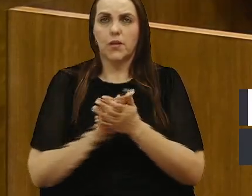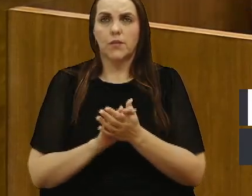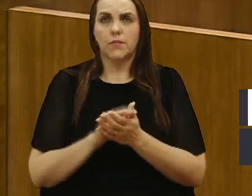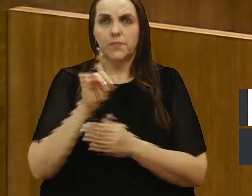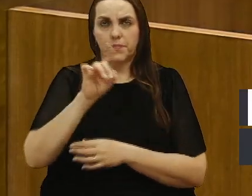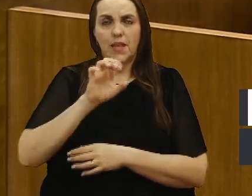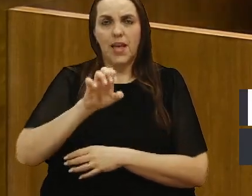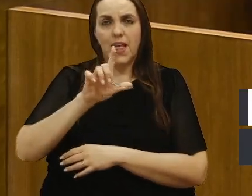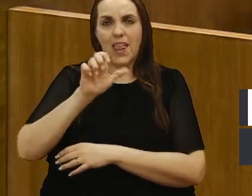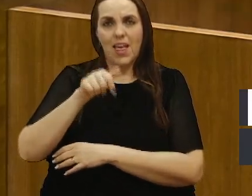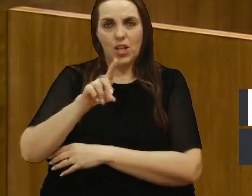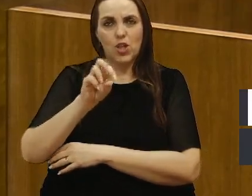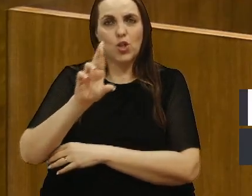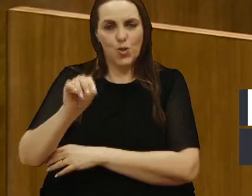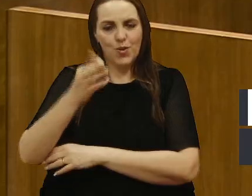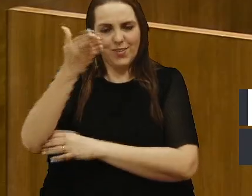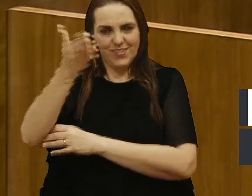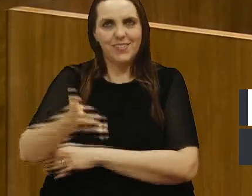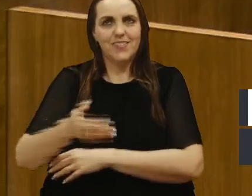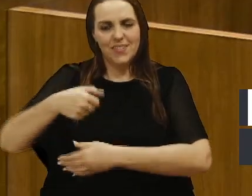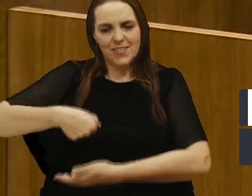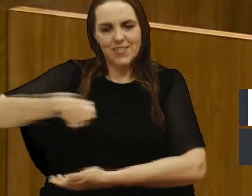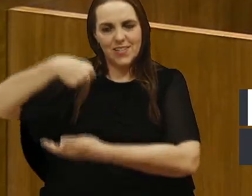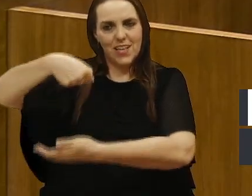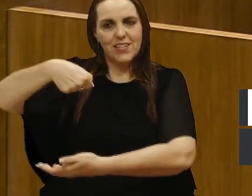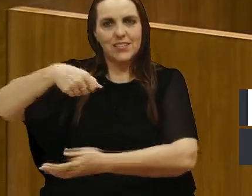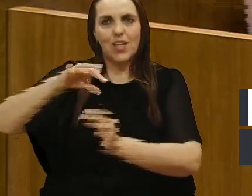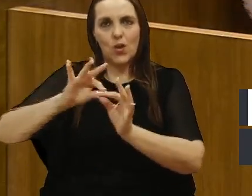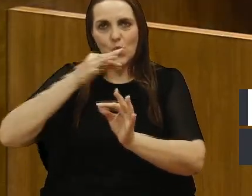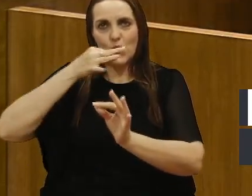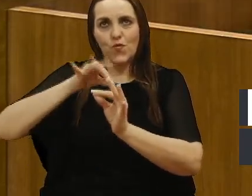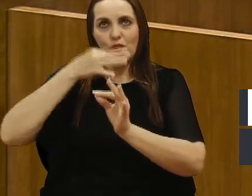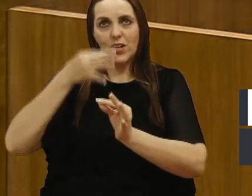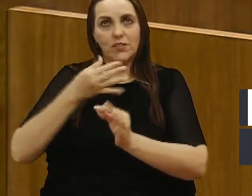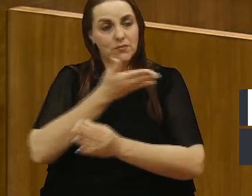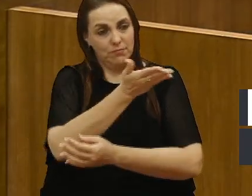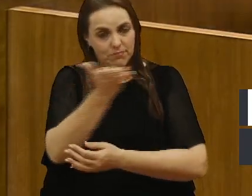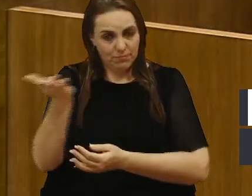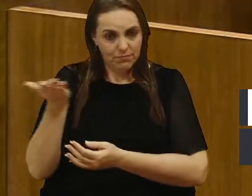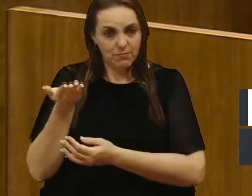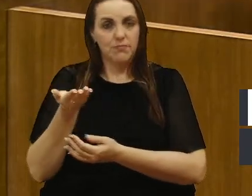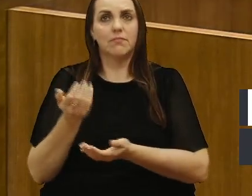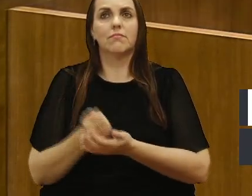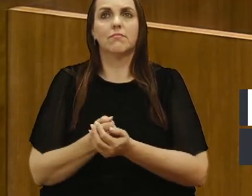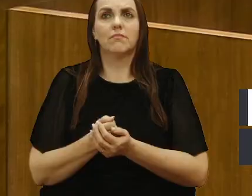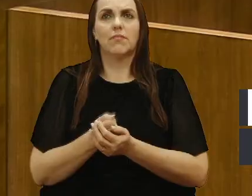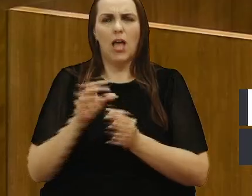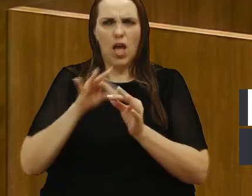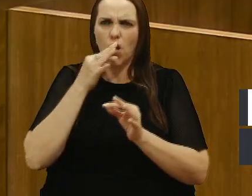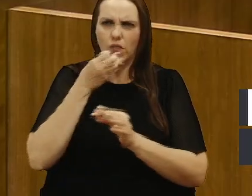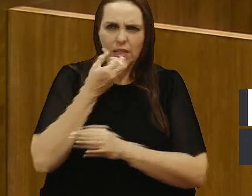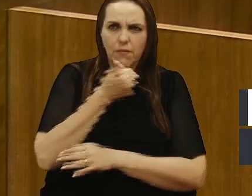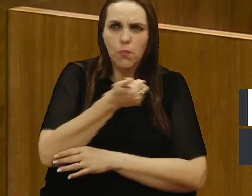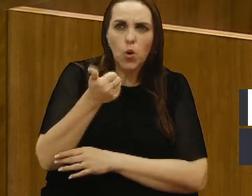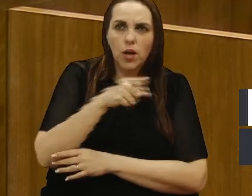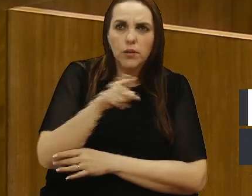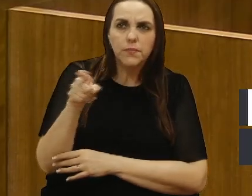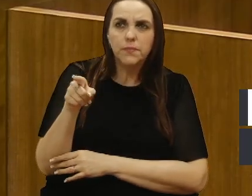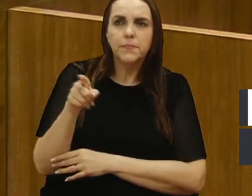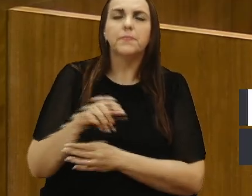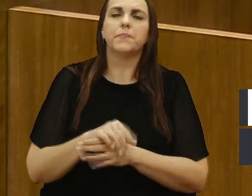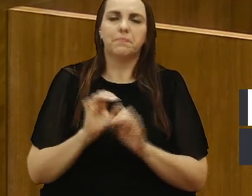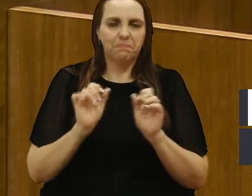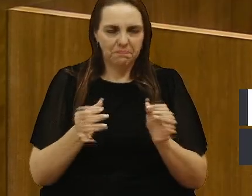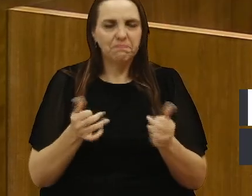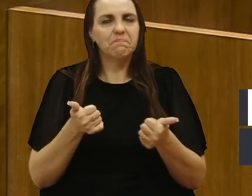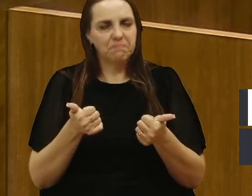Eliandro Rasadori estava aqui com uma cesta de uvas, que todos nós recebemos. A uva estava boa? Estava